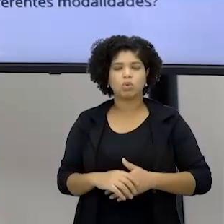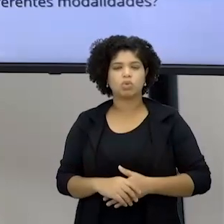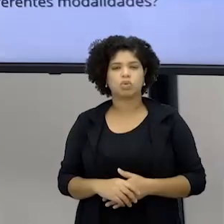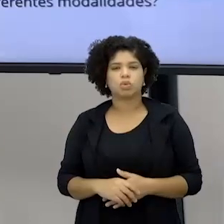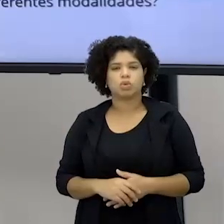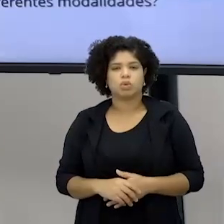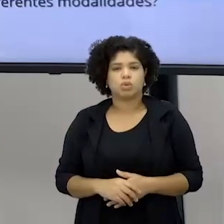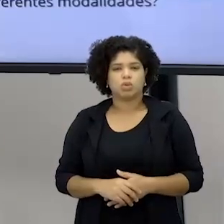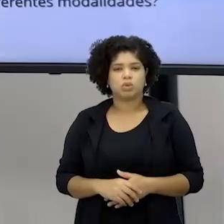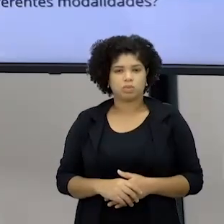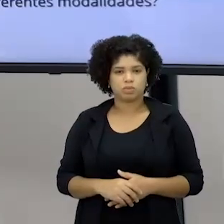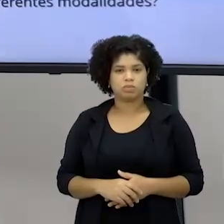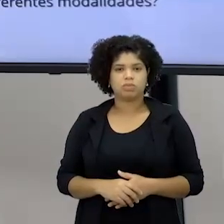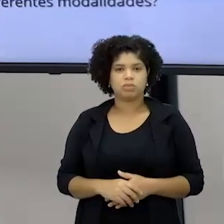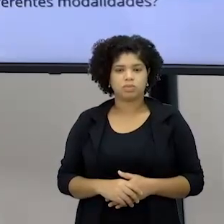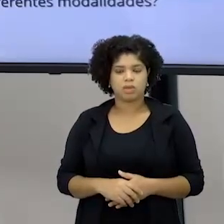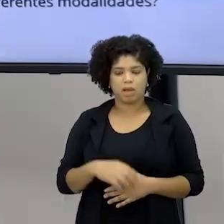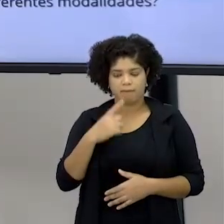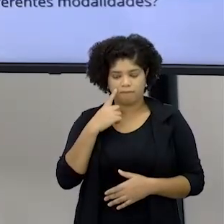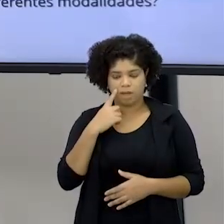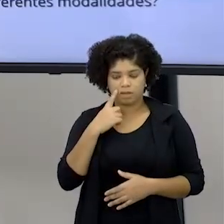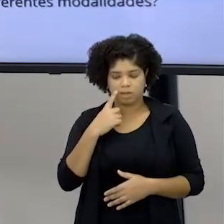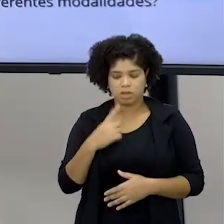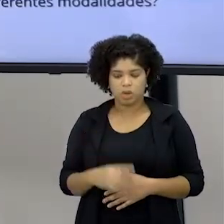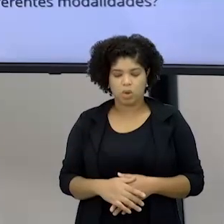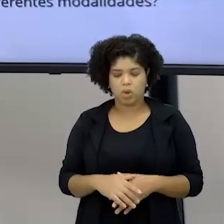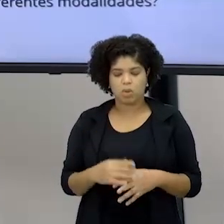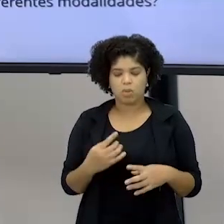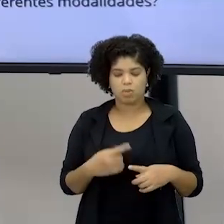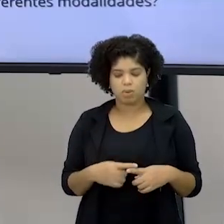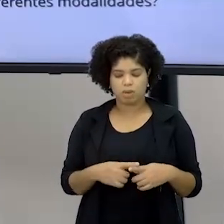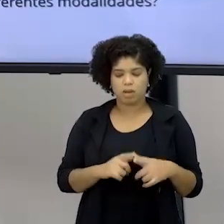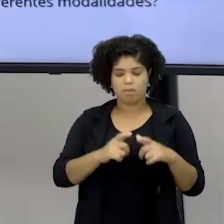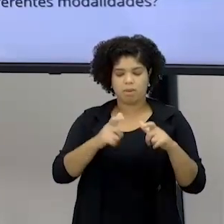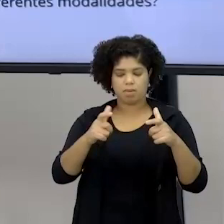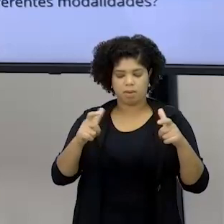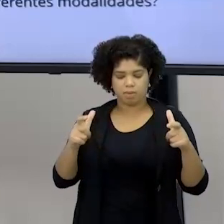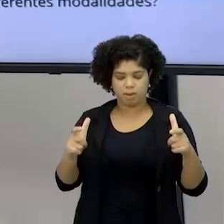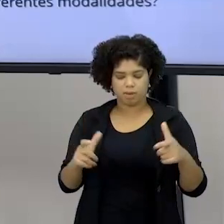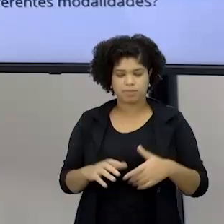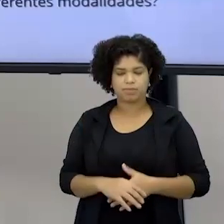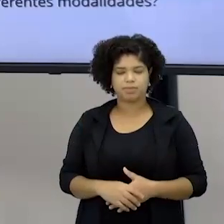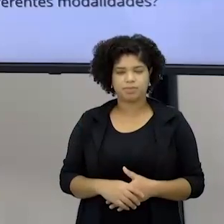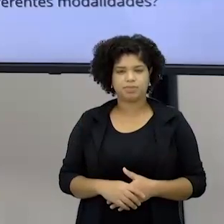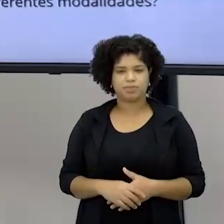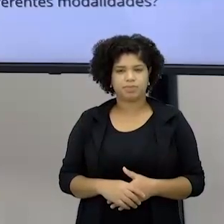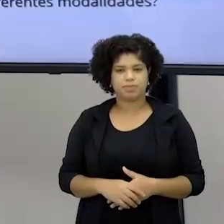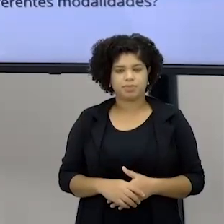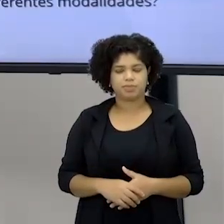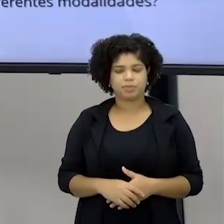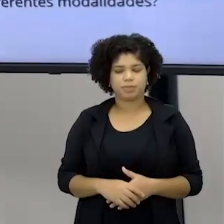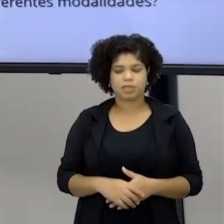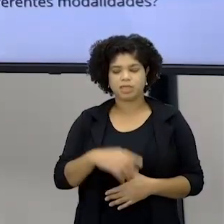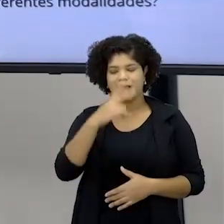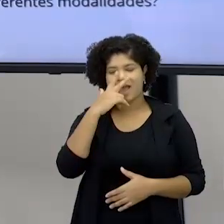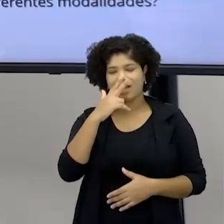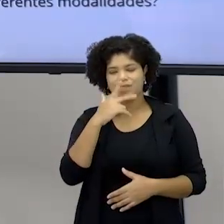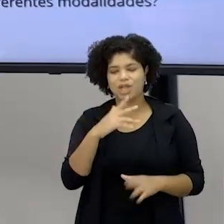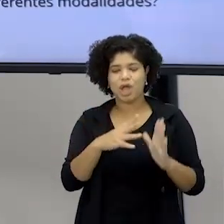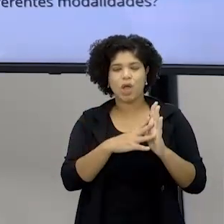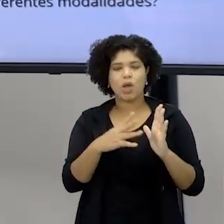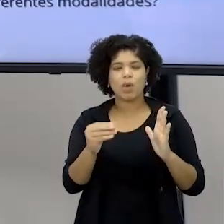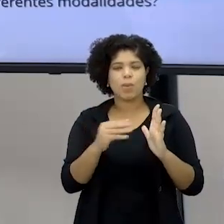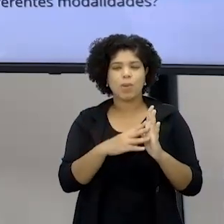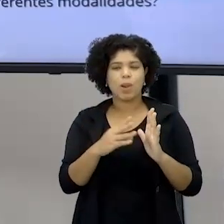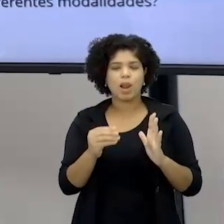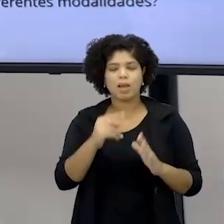isso alavanca, né, a uma grande parte econômica? E será que então essas modalidades elas